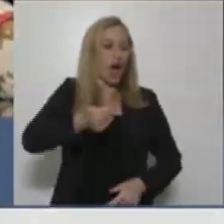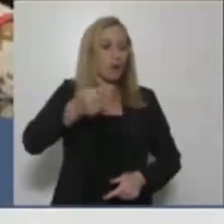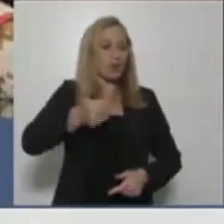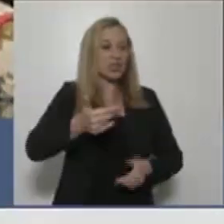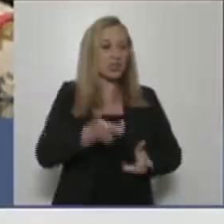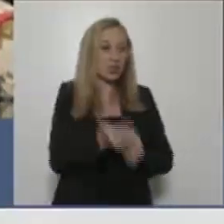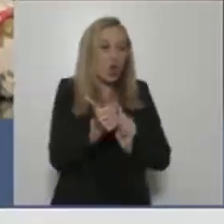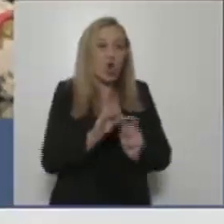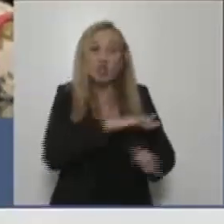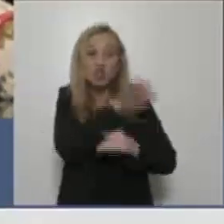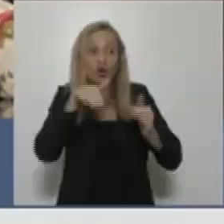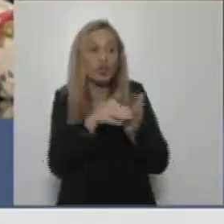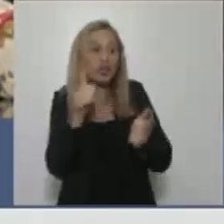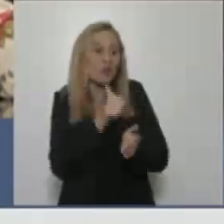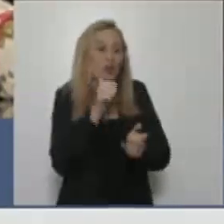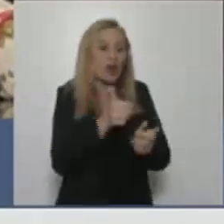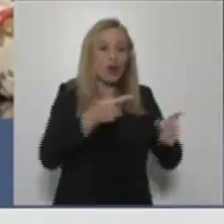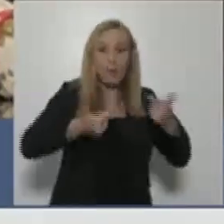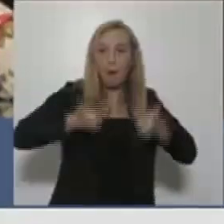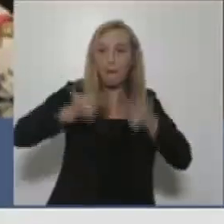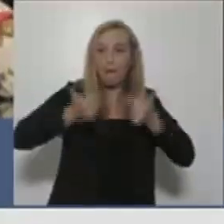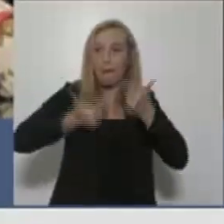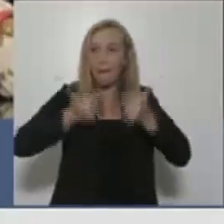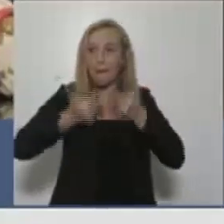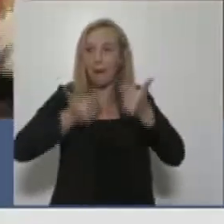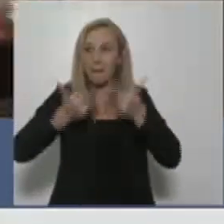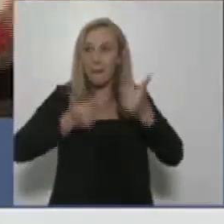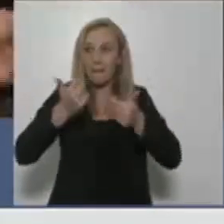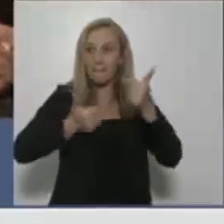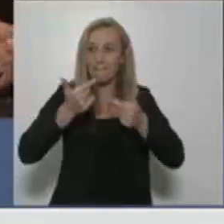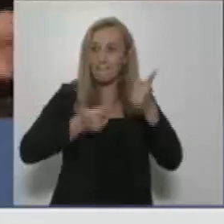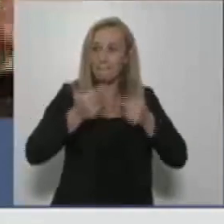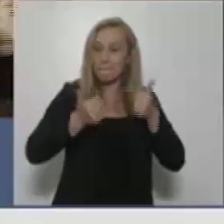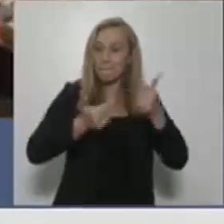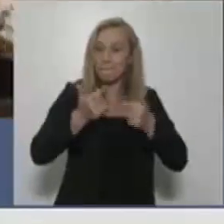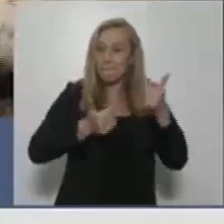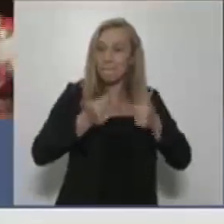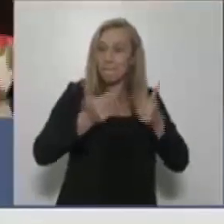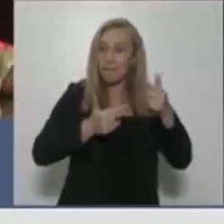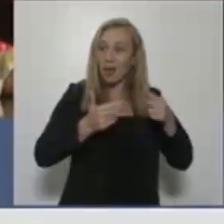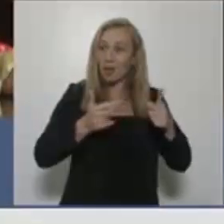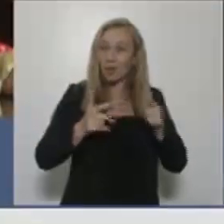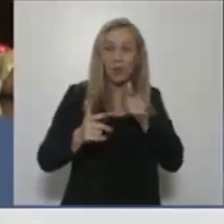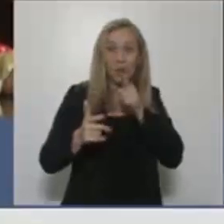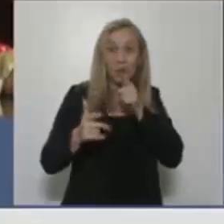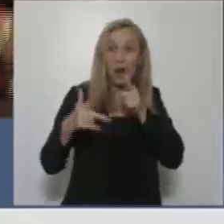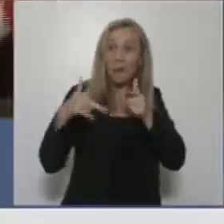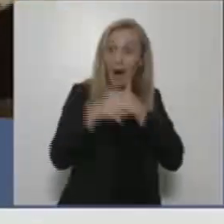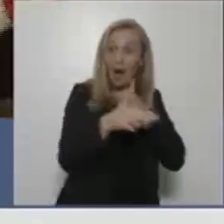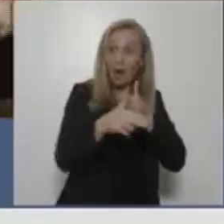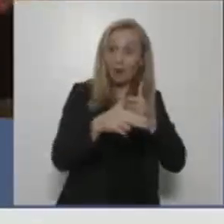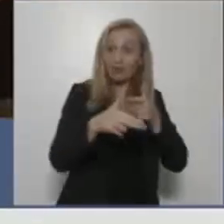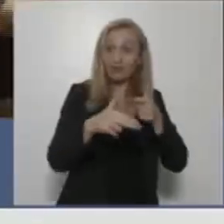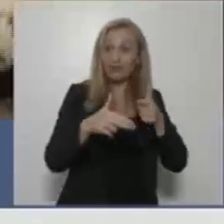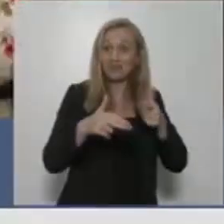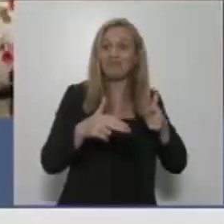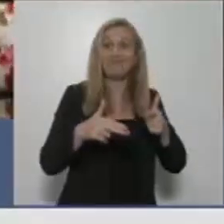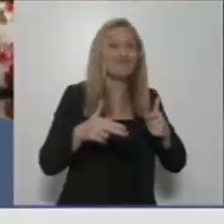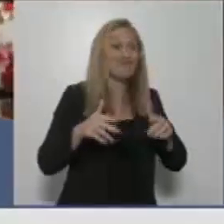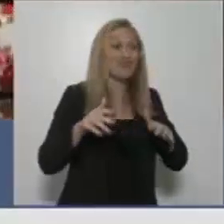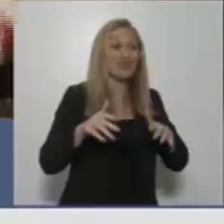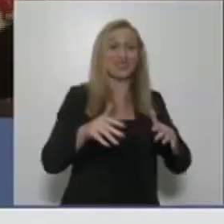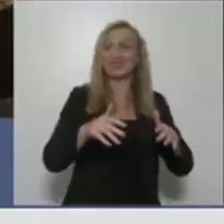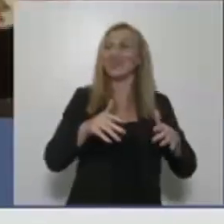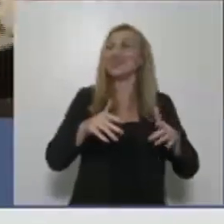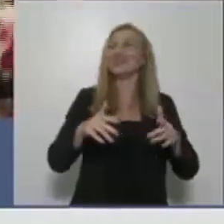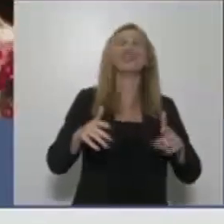mundo, vamos brincar de resta um, porque cada um vai atirar. Galerias, e aí, quando tiver só um, ganha quem